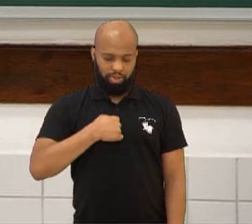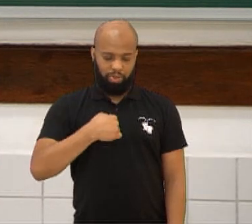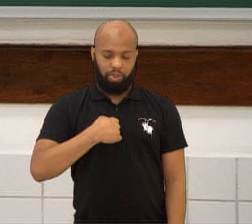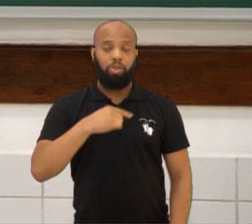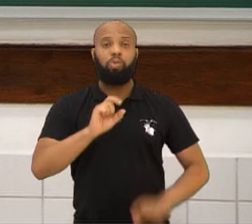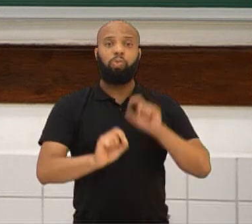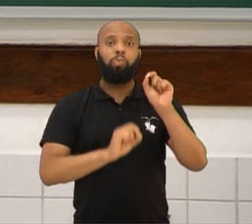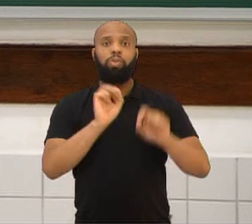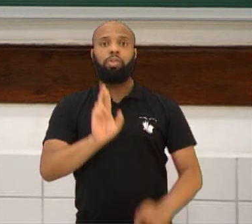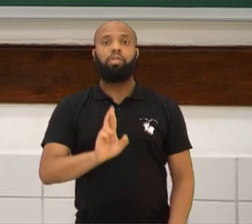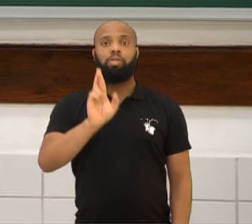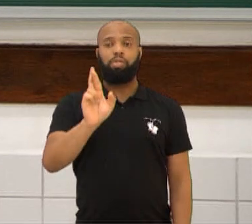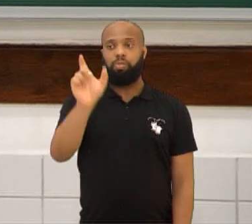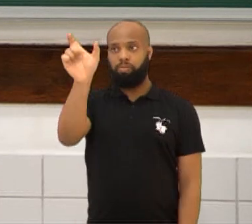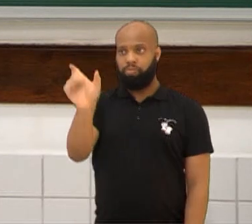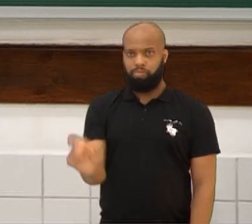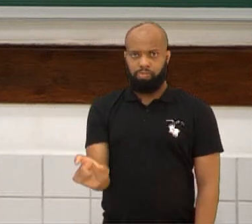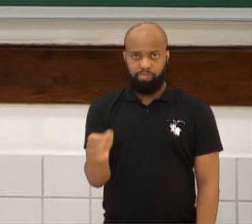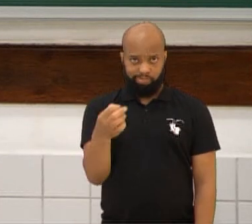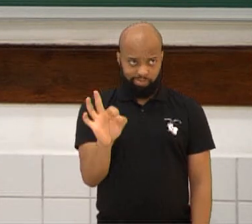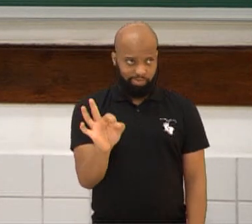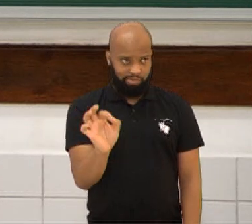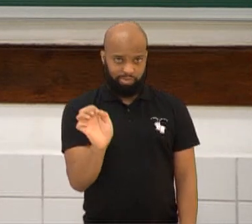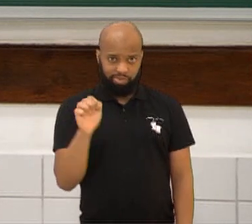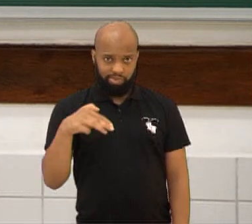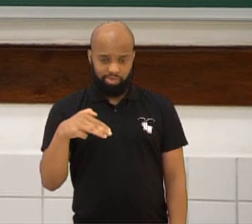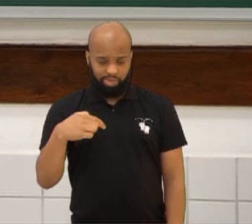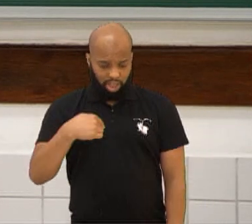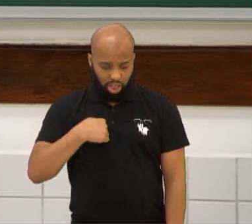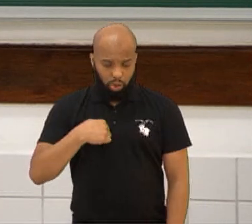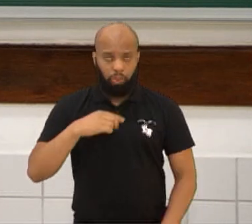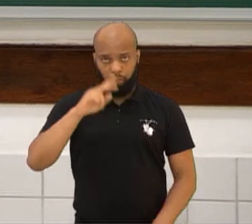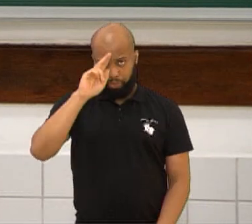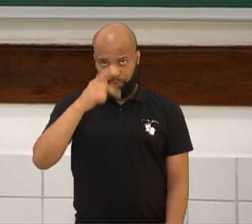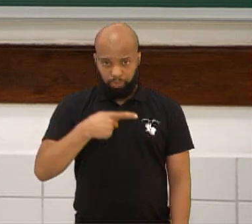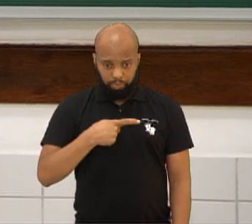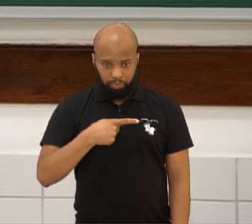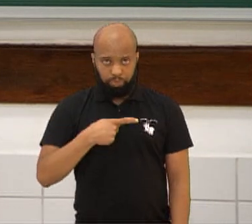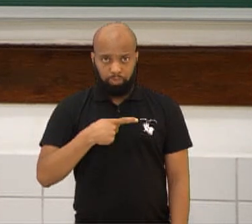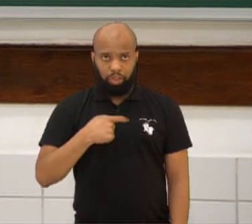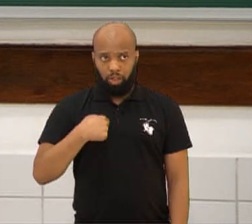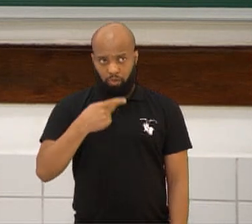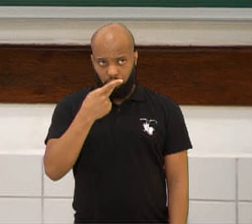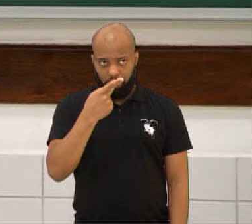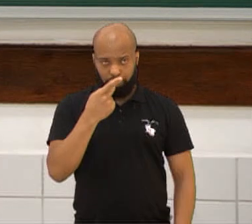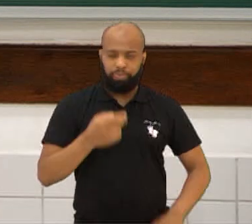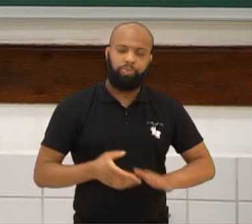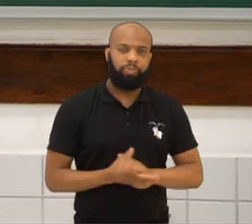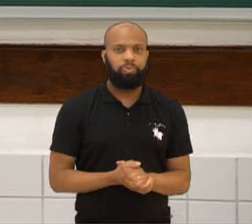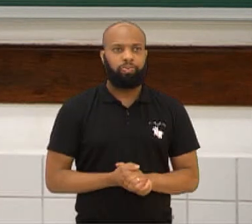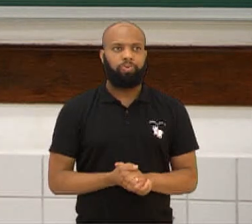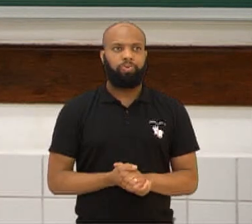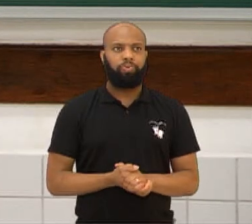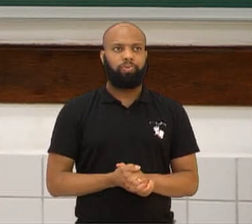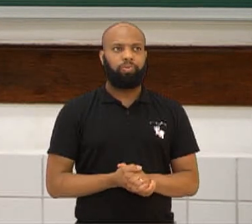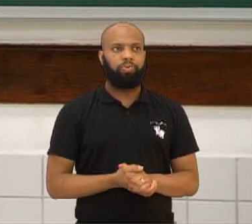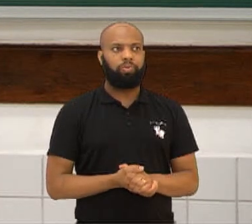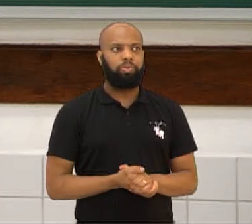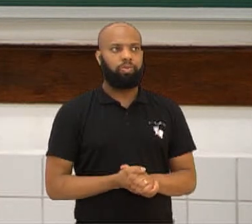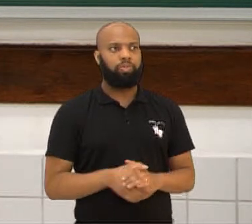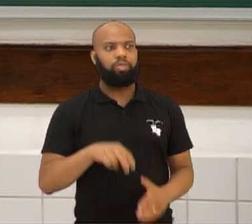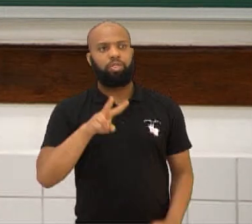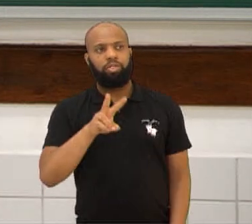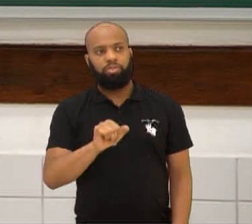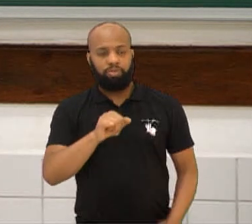ali representando uma pessoa. Que pessoa? A mim mesmo. A pessoa de quem eu estou falando. Ok? Nós